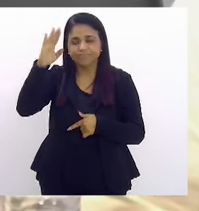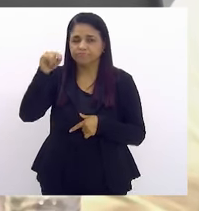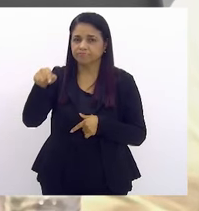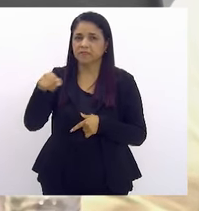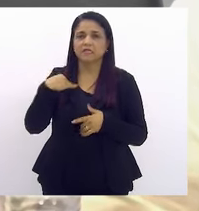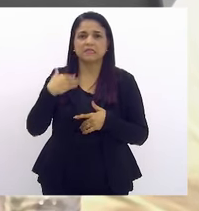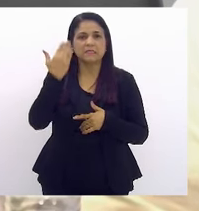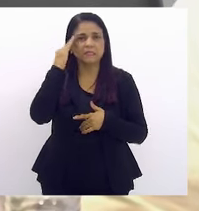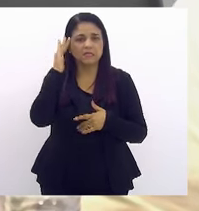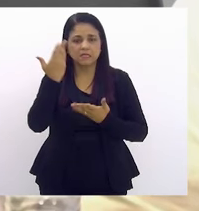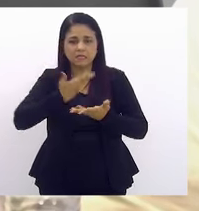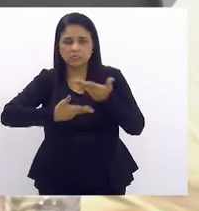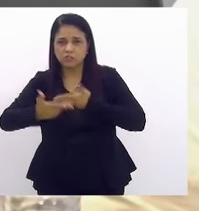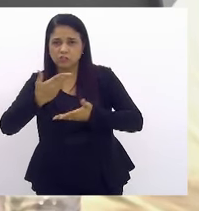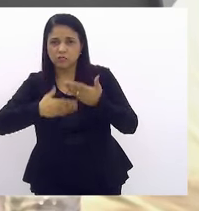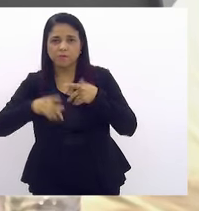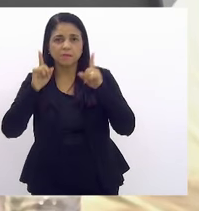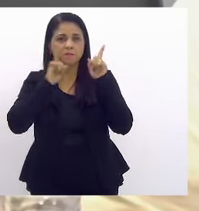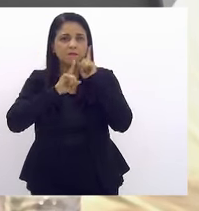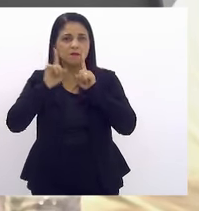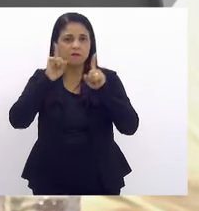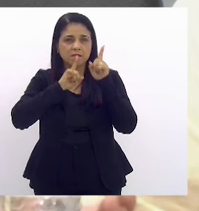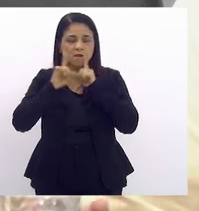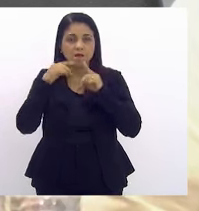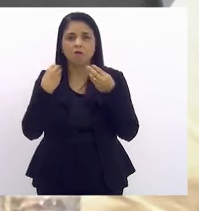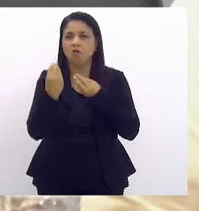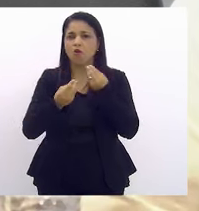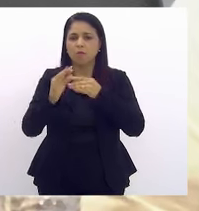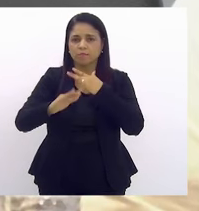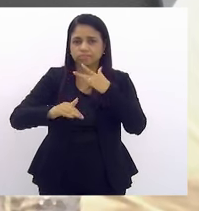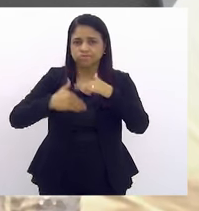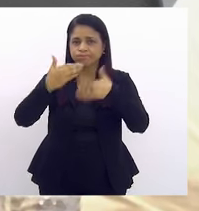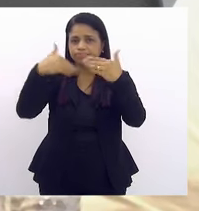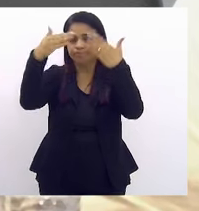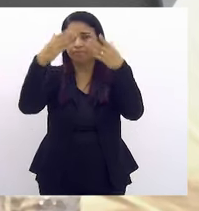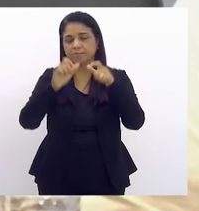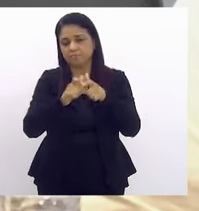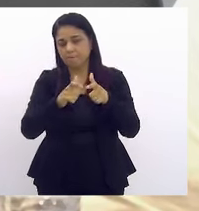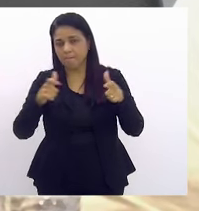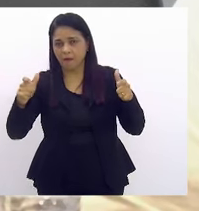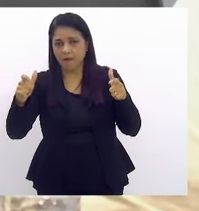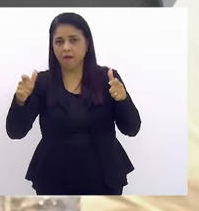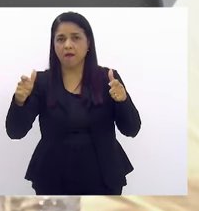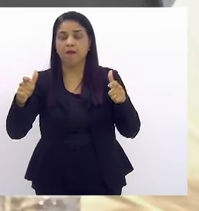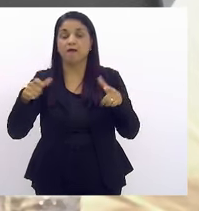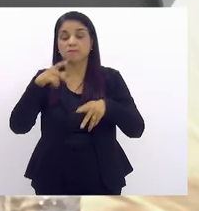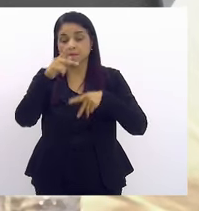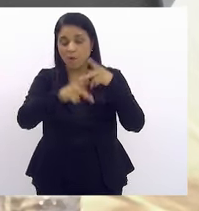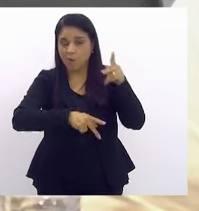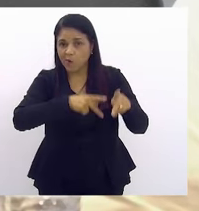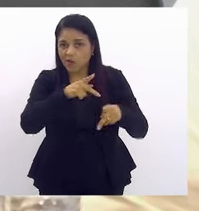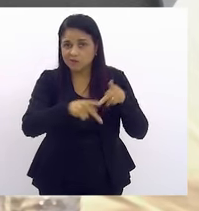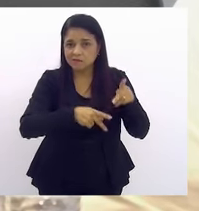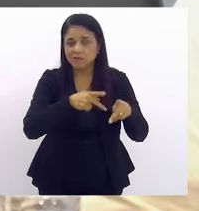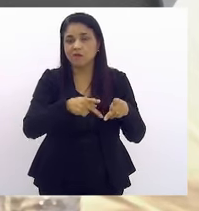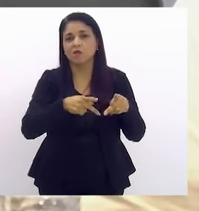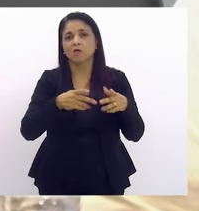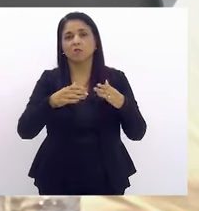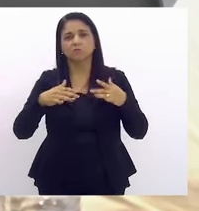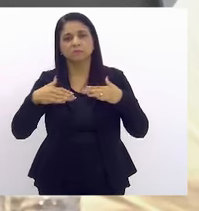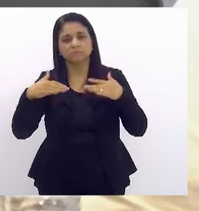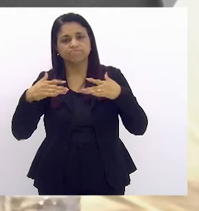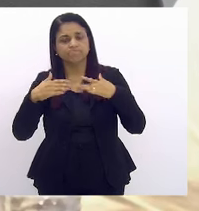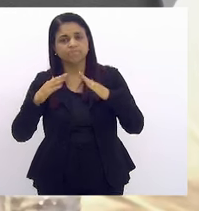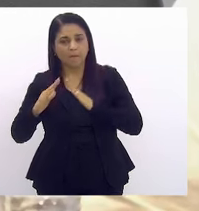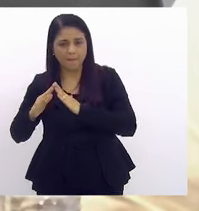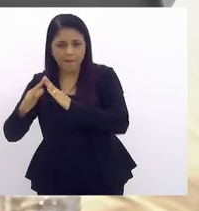nessa dinâmica de Maricá. Esse crescimento que você mesmo reconheceu, esse crescimento populacional, esse crescimento urbano, essa expansão